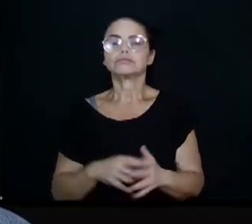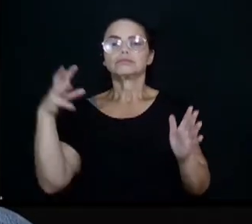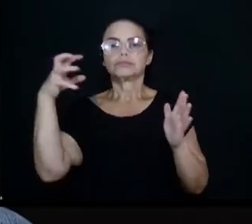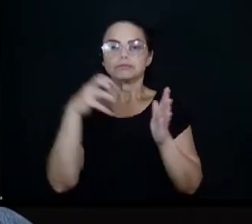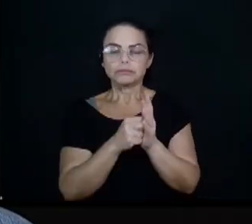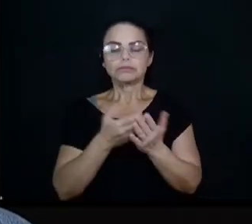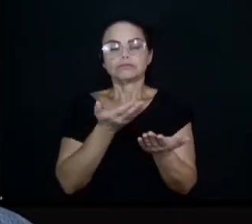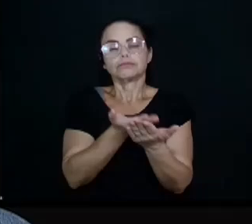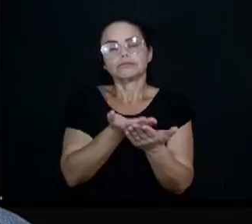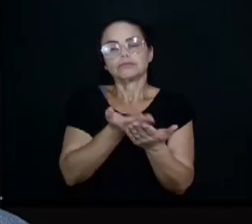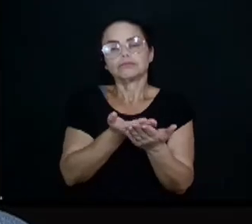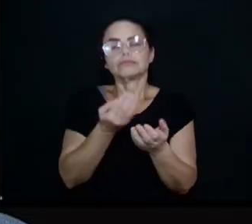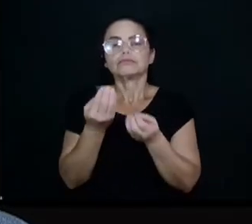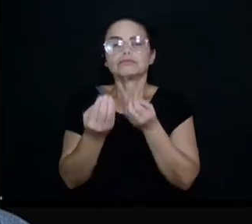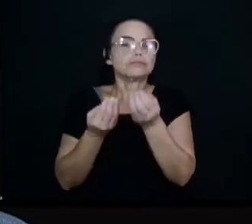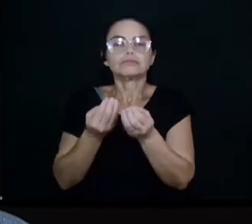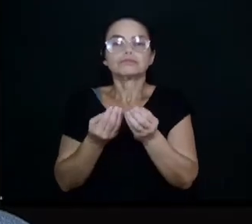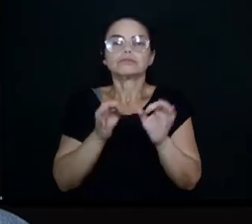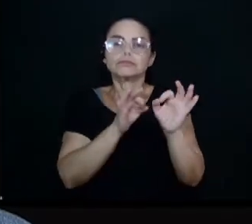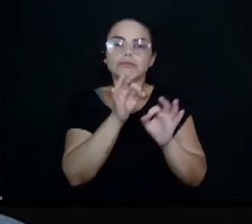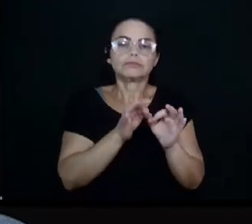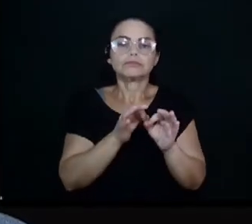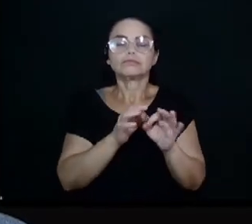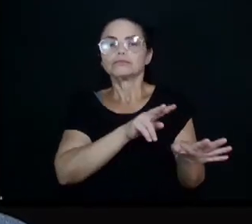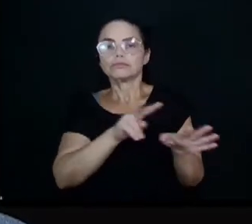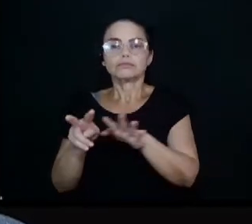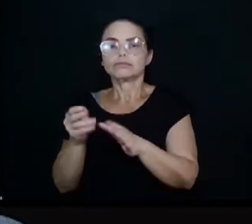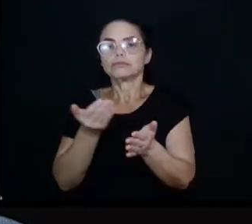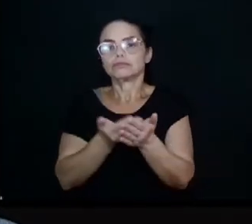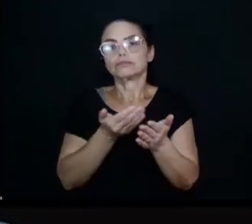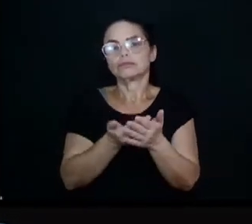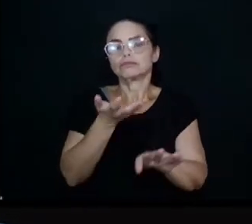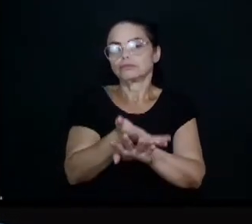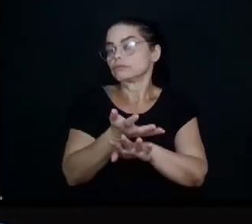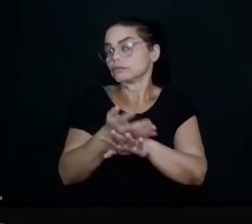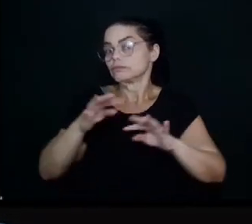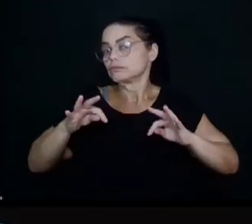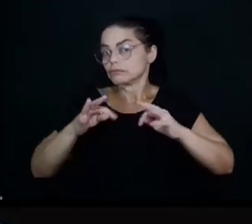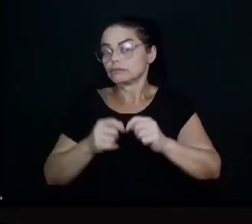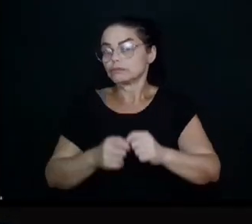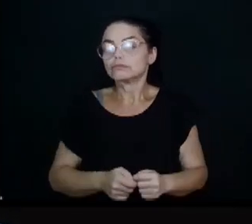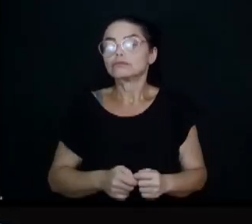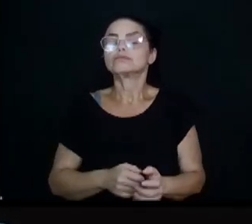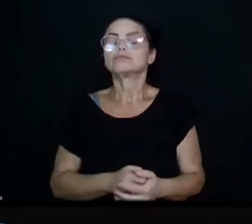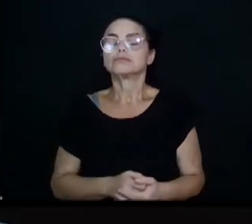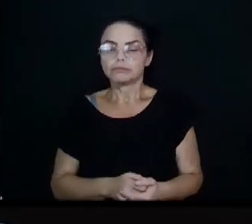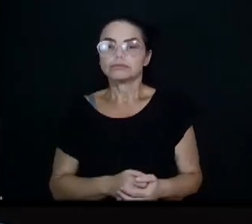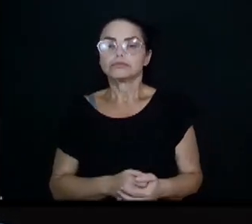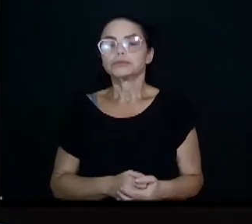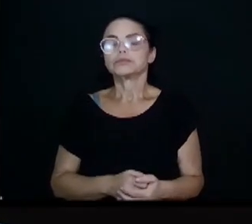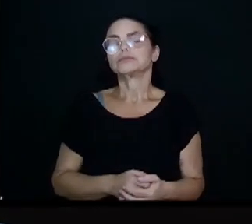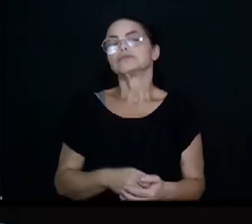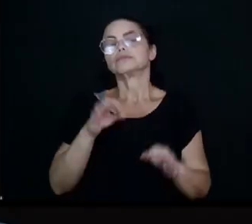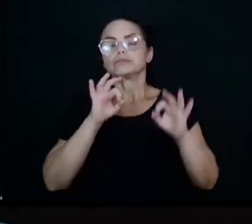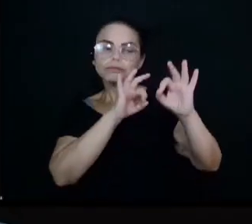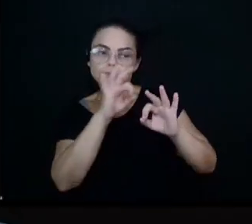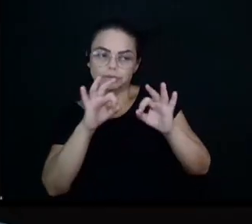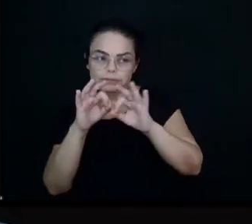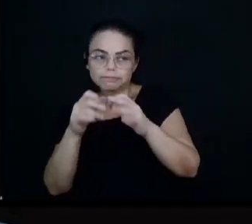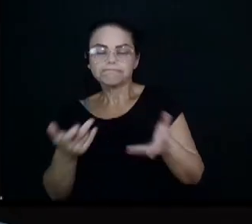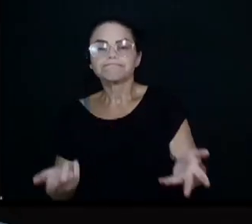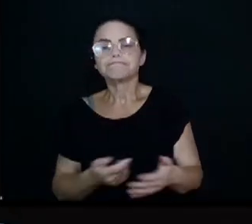que ele vai se organizar ao longo da semana para estudar aquelas disciplinas todas? Dessa questão, né, de se organizar, né? Na